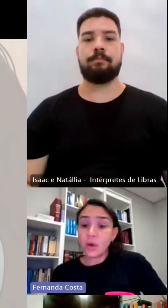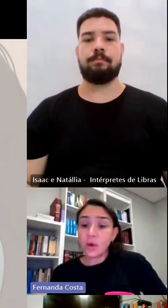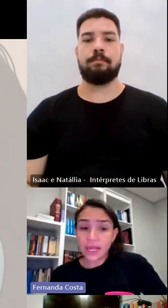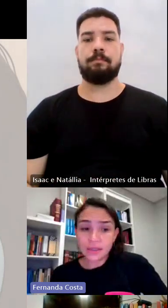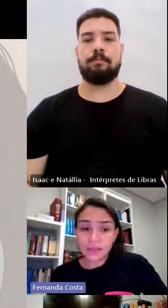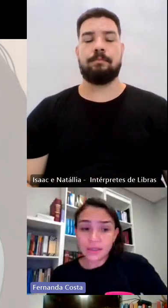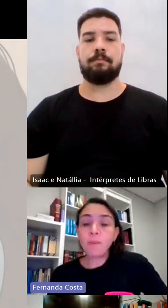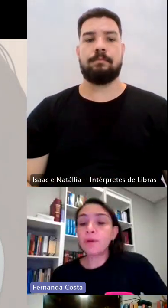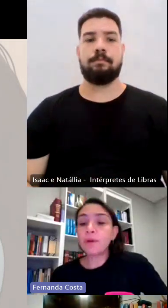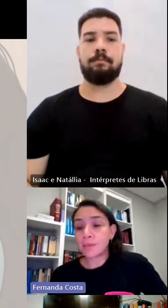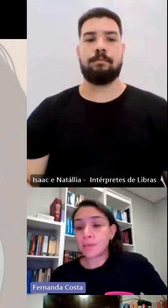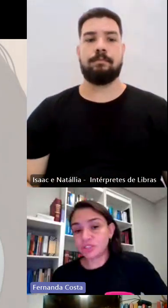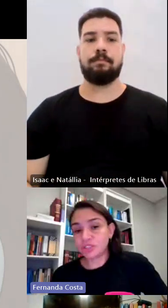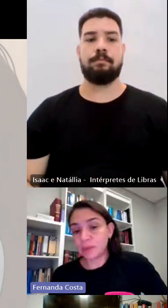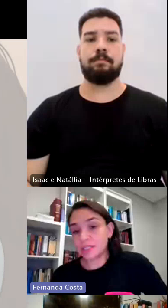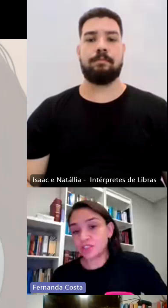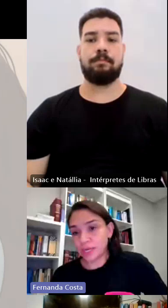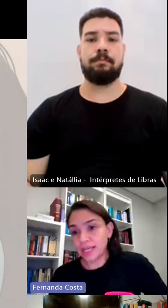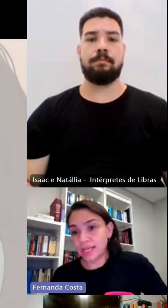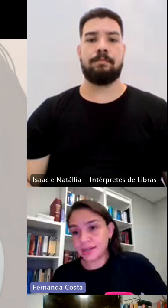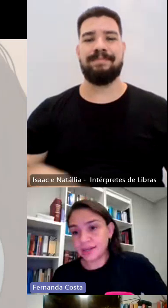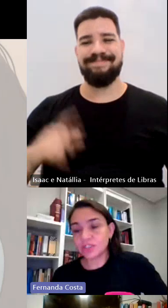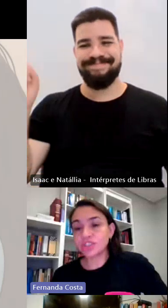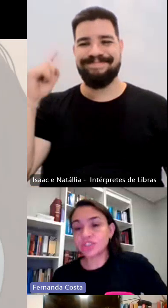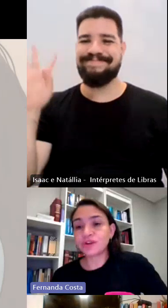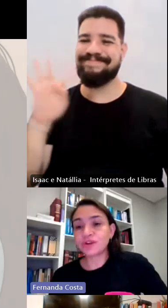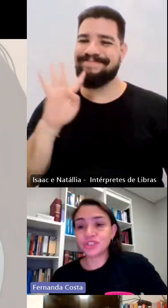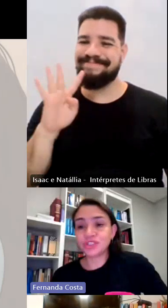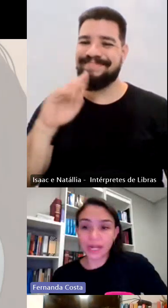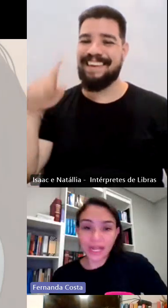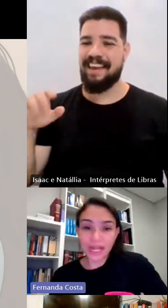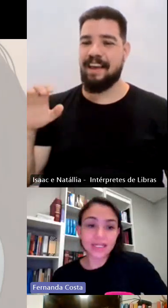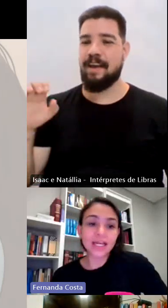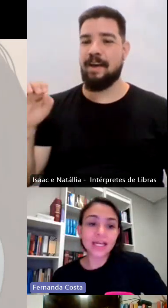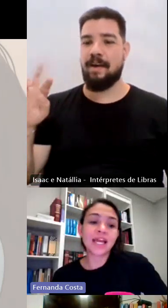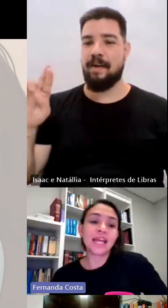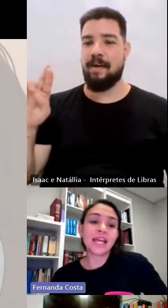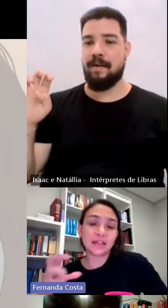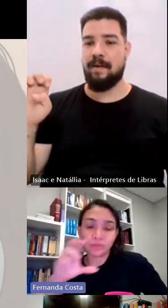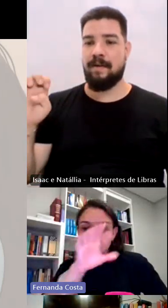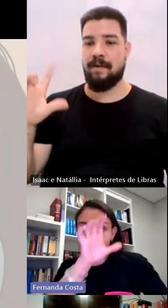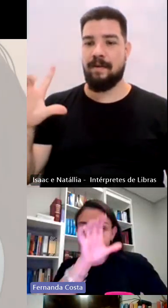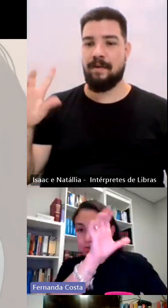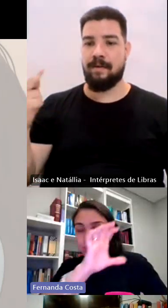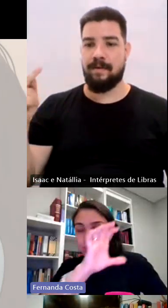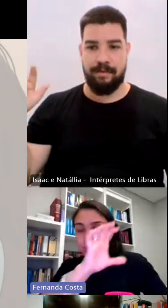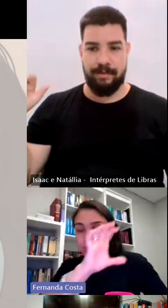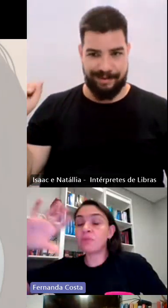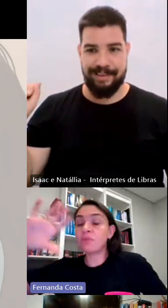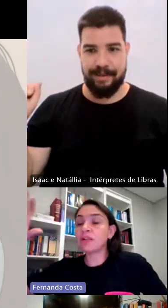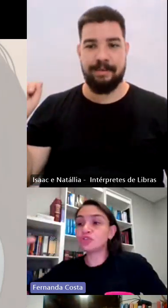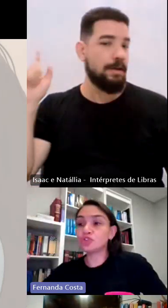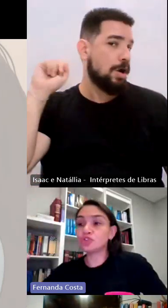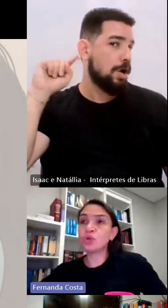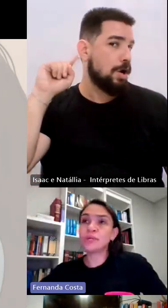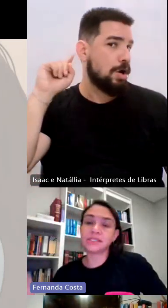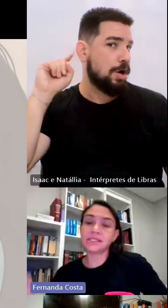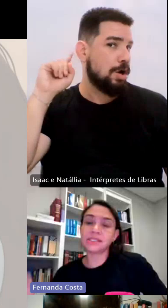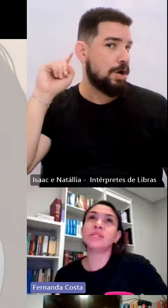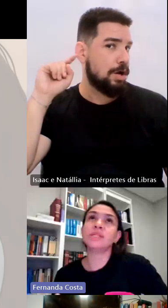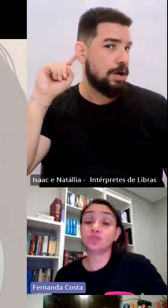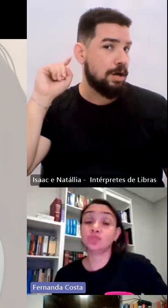A orelha, popularmente chamada de orelha, né? Quando a gente fala de orelha, nós estamos, de uma certa forma, falando de